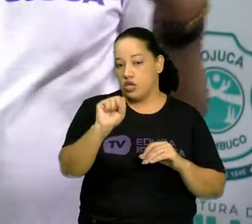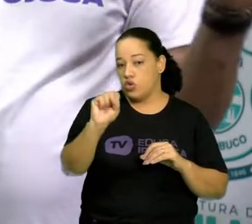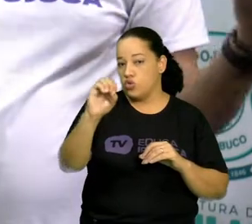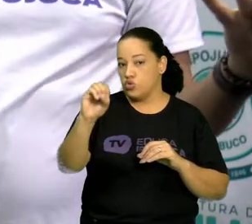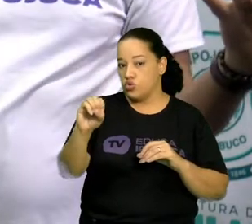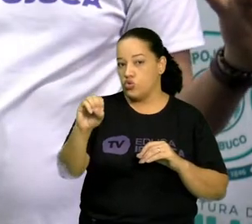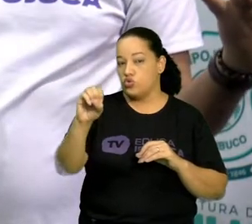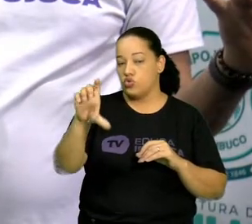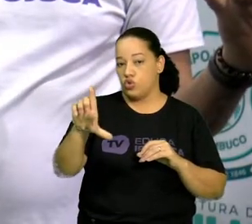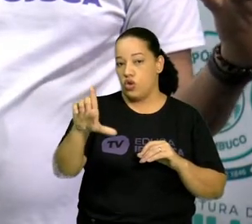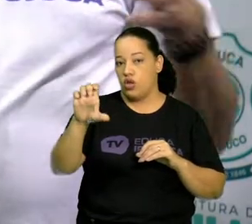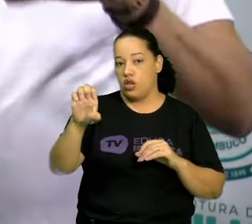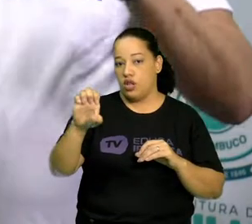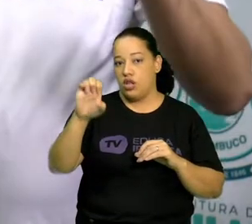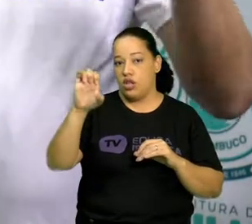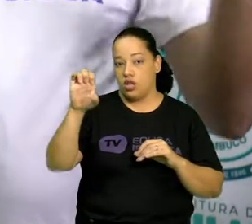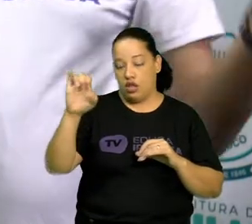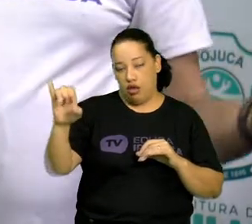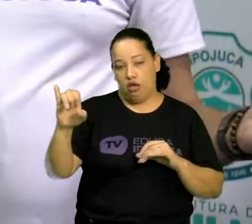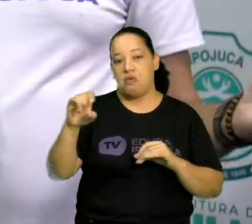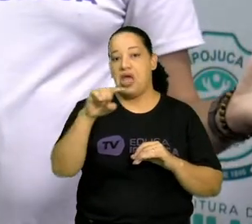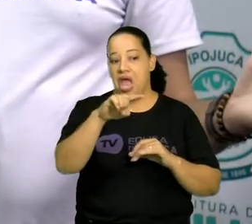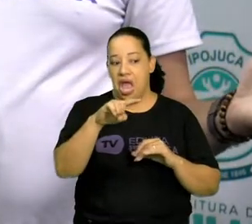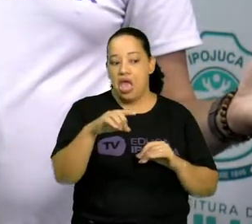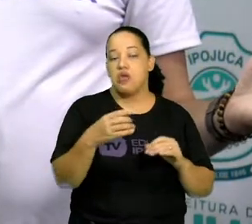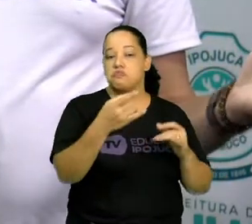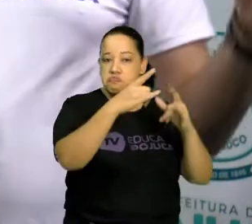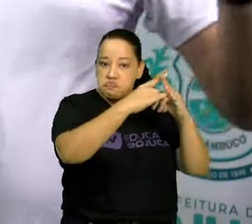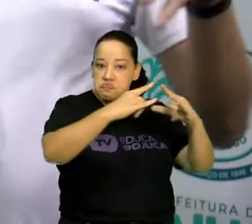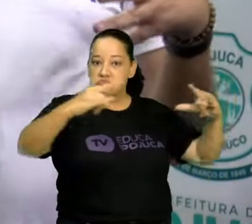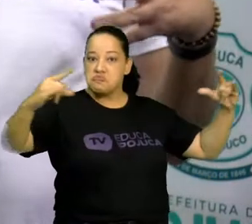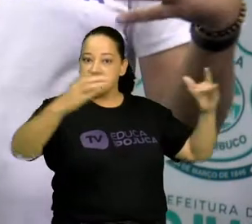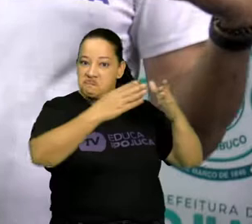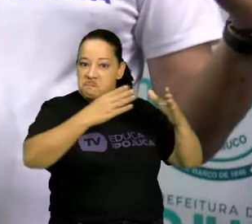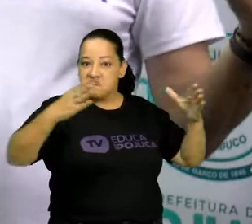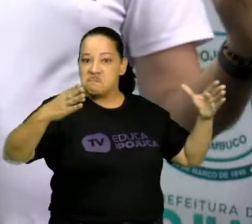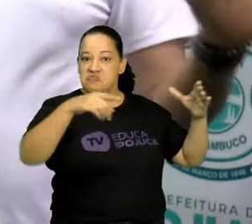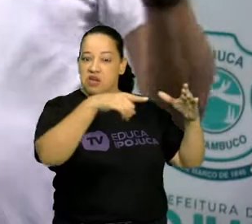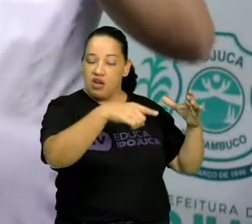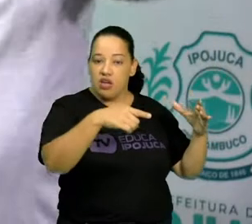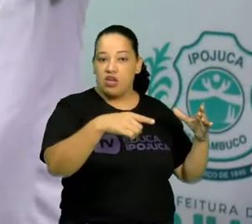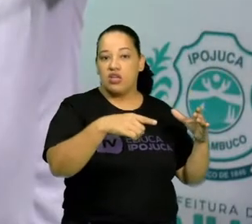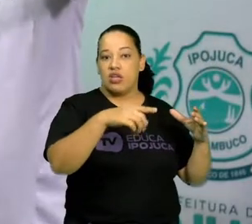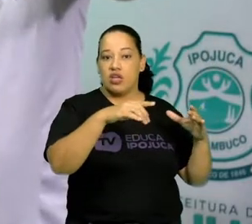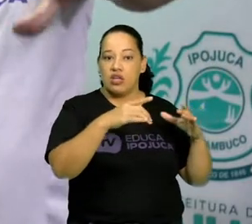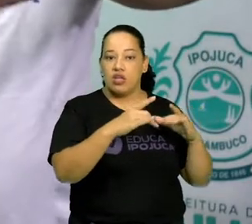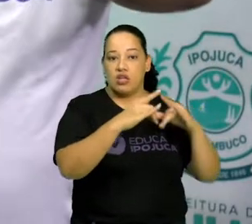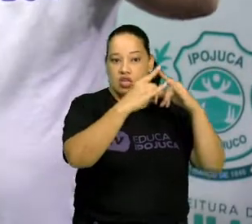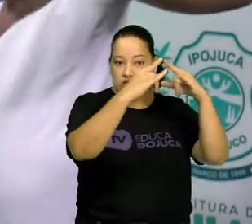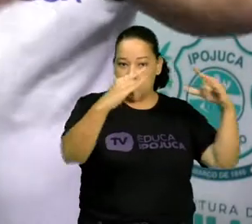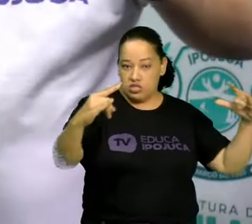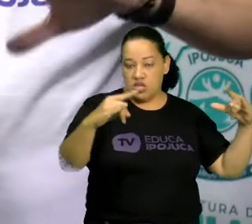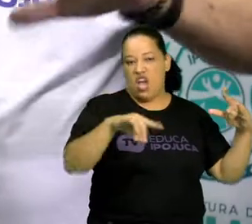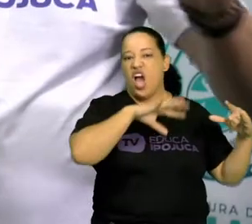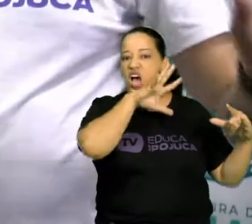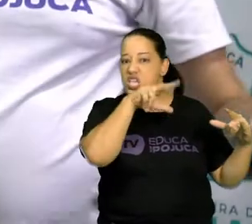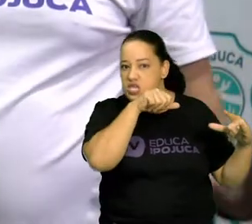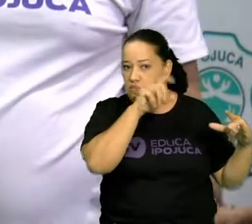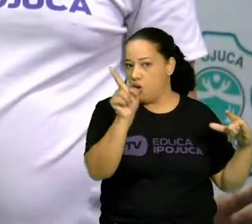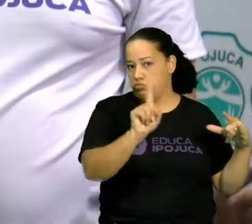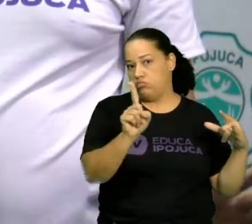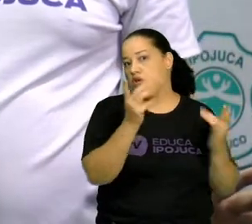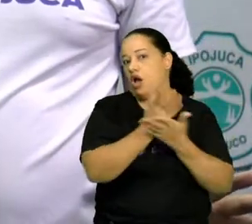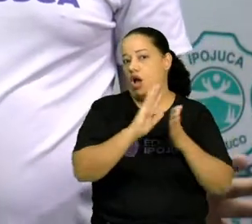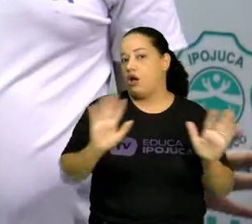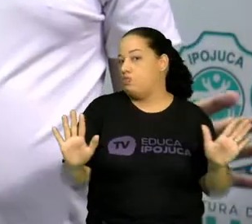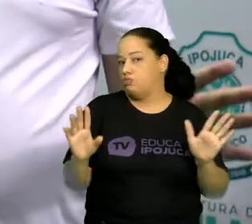o maior circo do mundo. No que diz respeito, não é circo de bicho, porque esse negócio de circo de bicho acabou